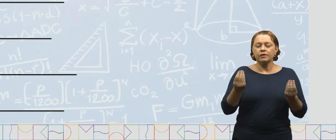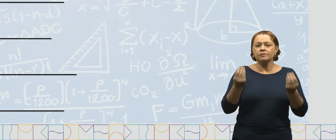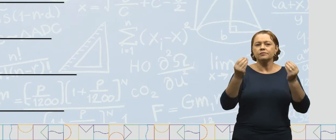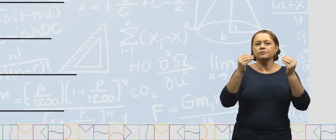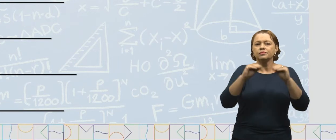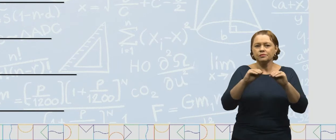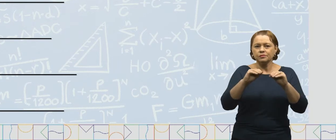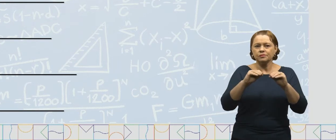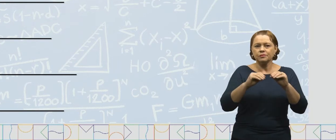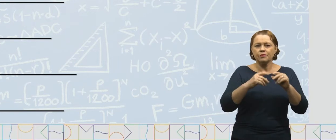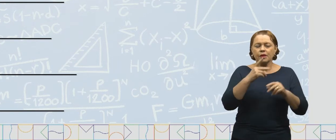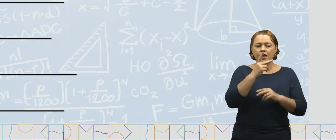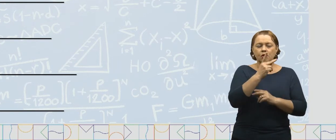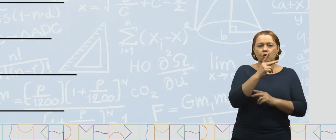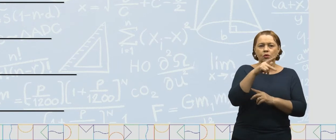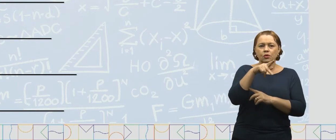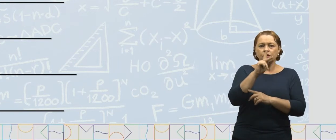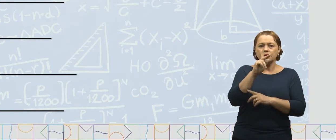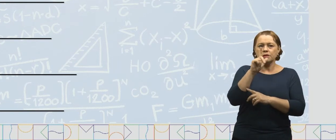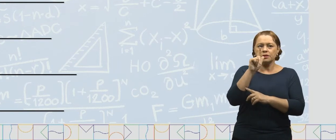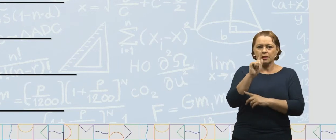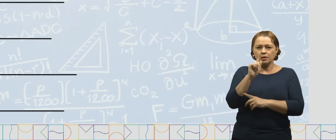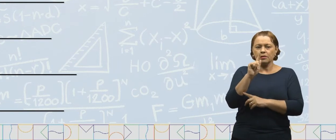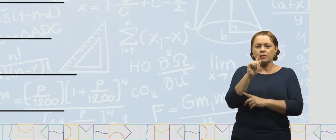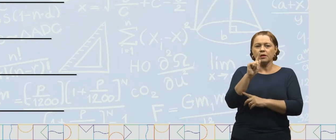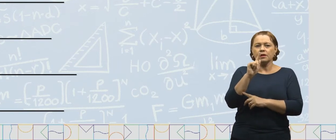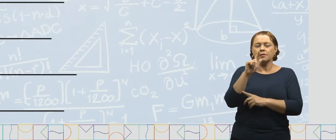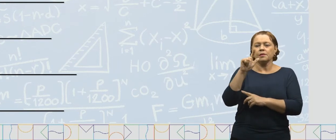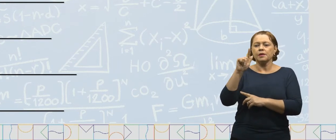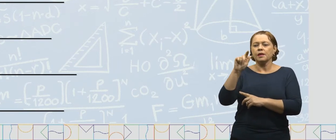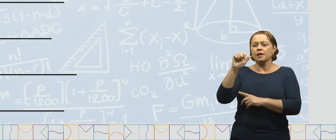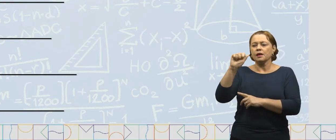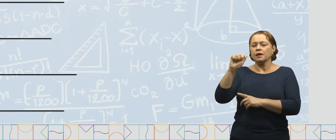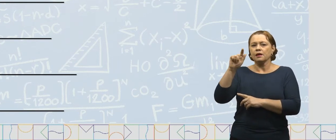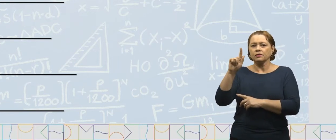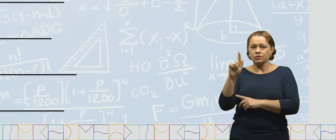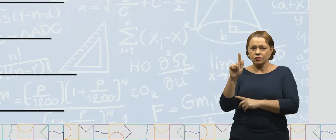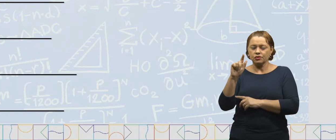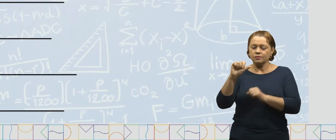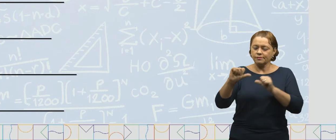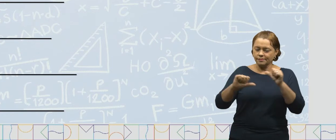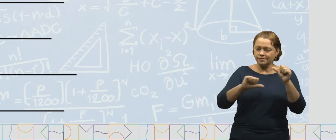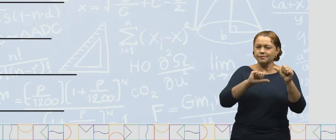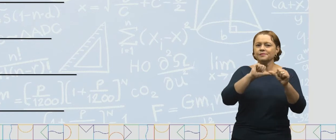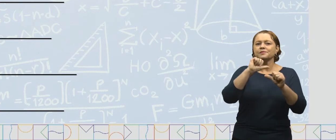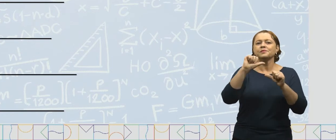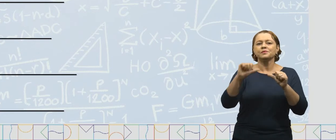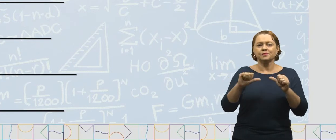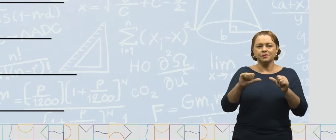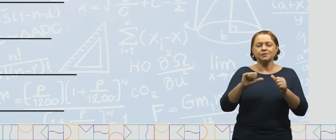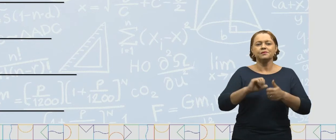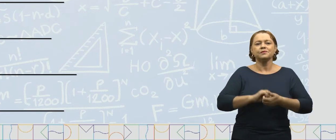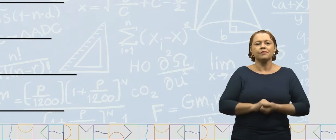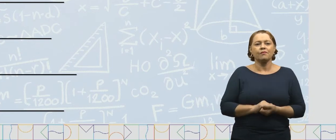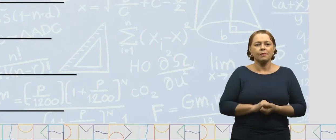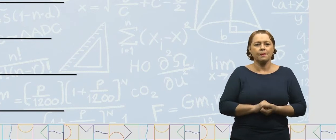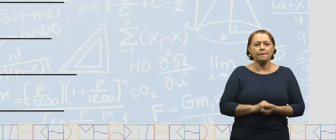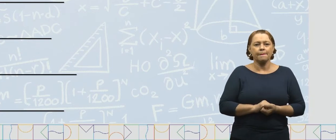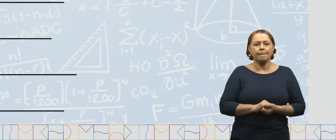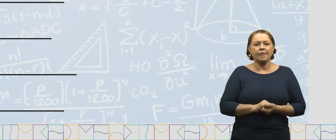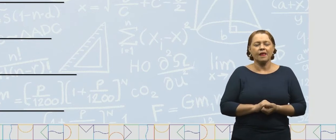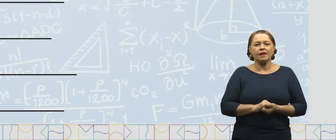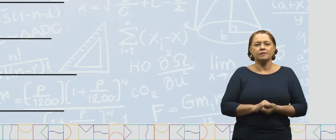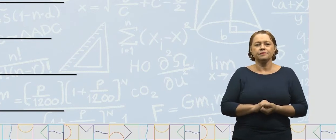colocar 2 kg abaixo da marcação do quilograma e vai fazer essa conversão pulando